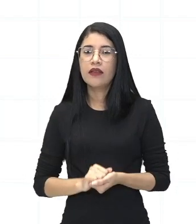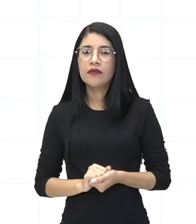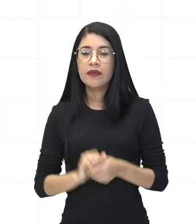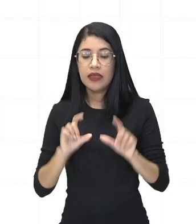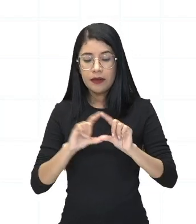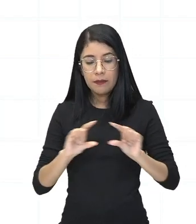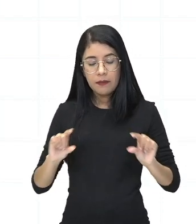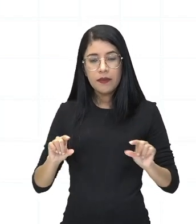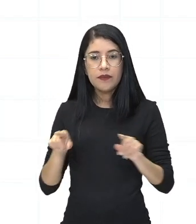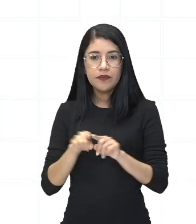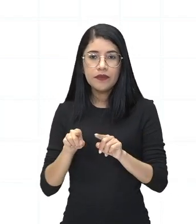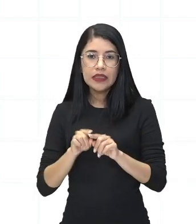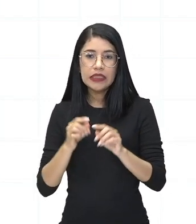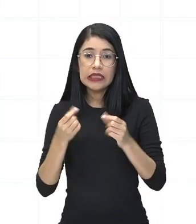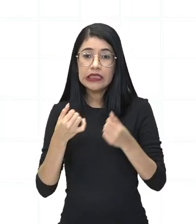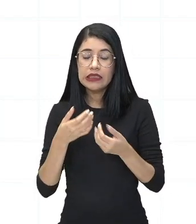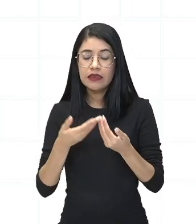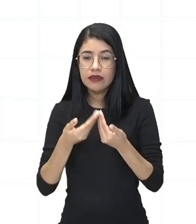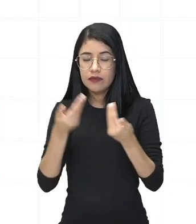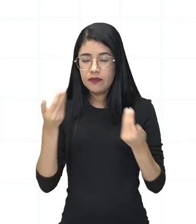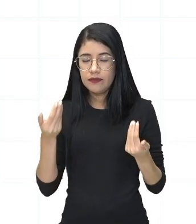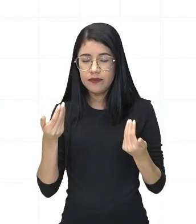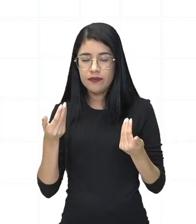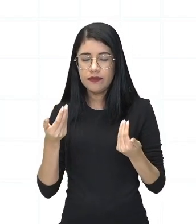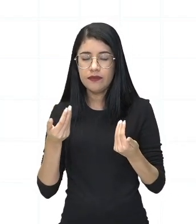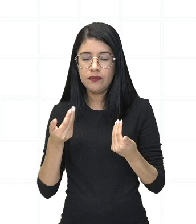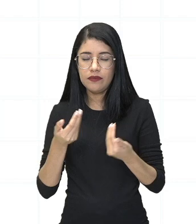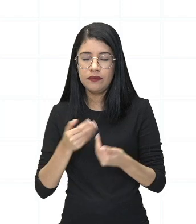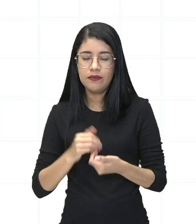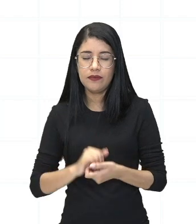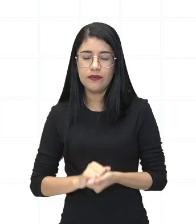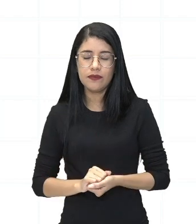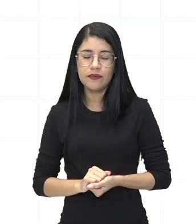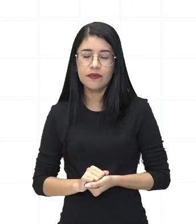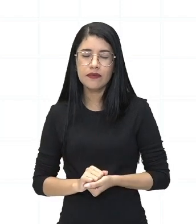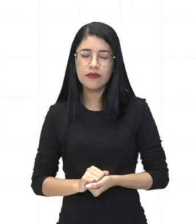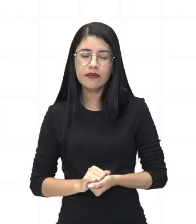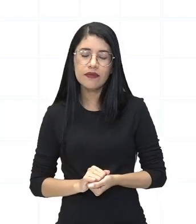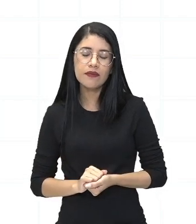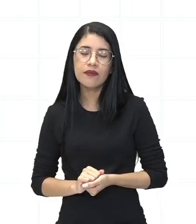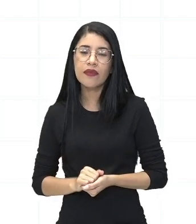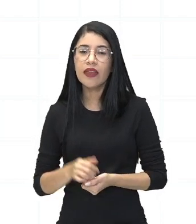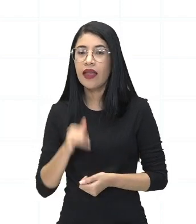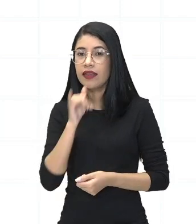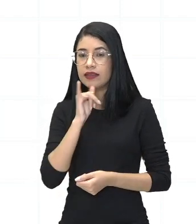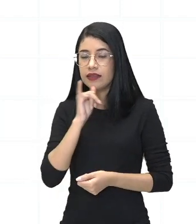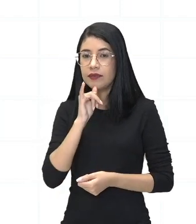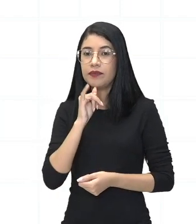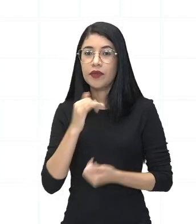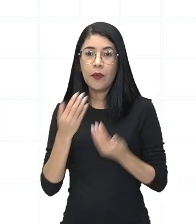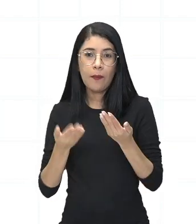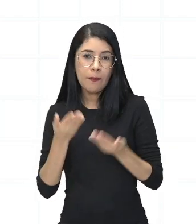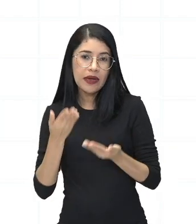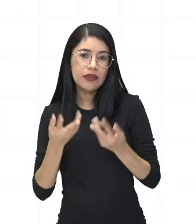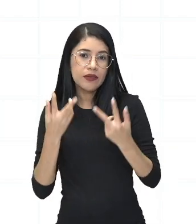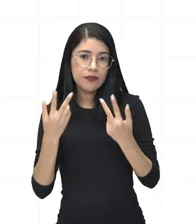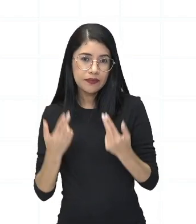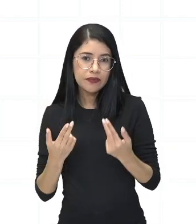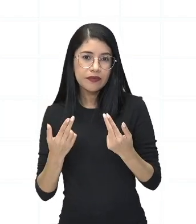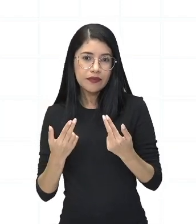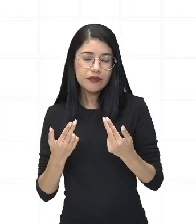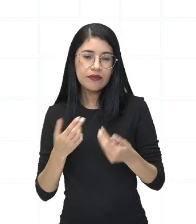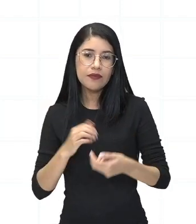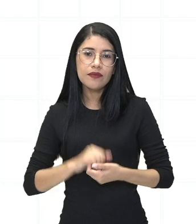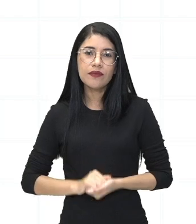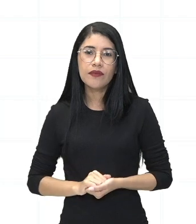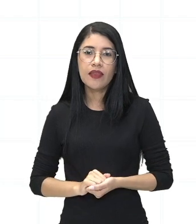parte de baixo. Se nós dividirmos o desenho ao meio, é como se fosse o mesmo peso de um lado para o outro.